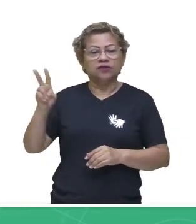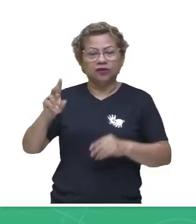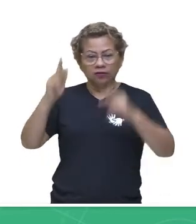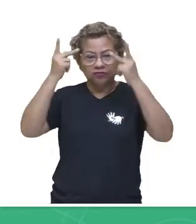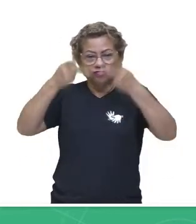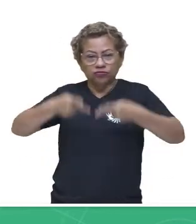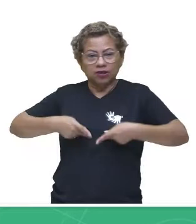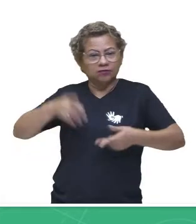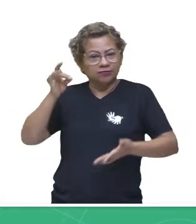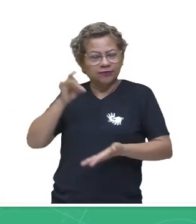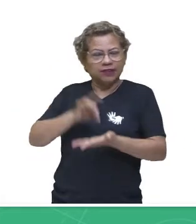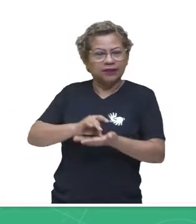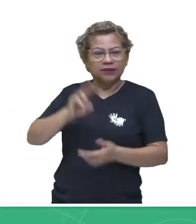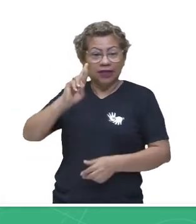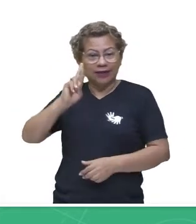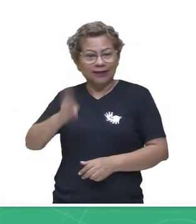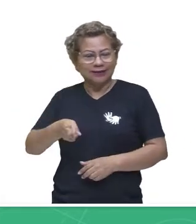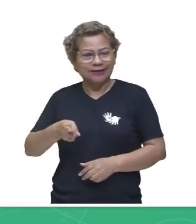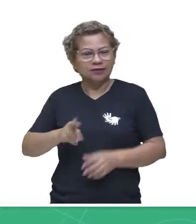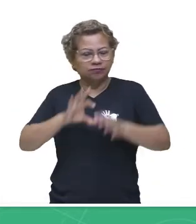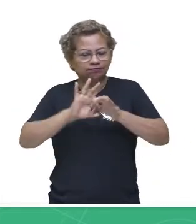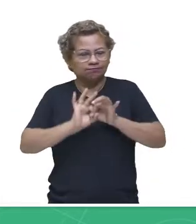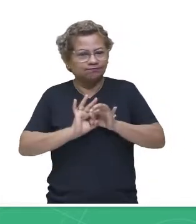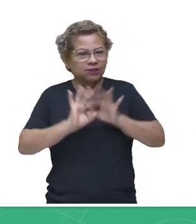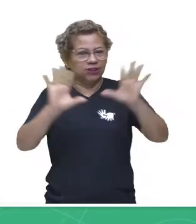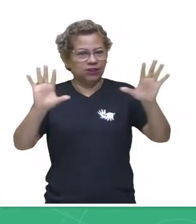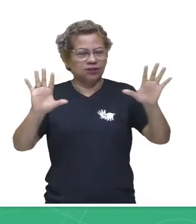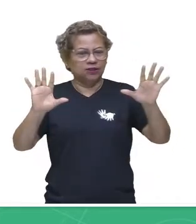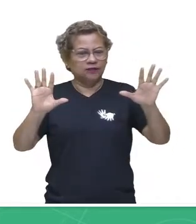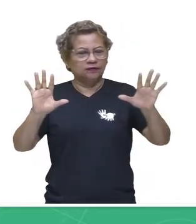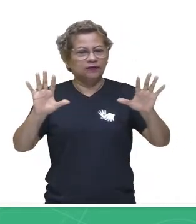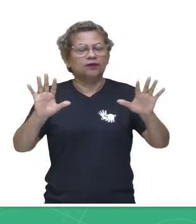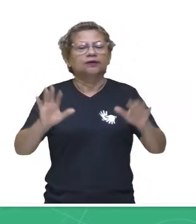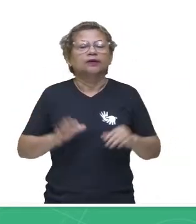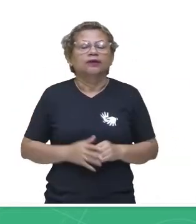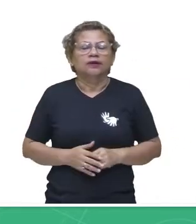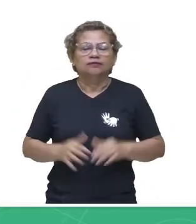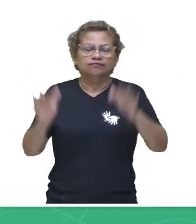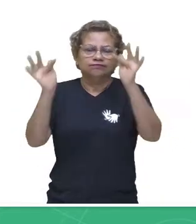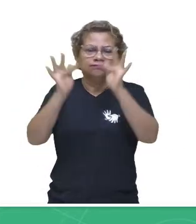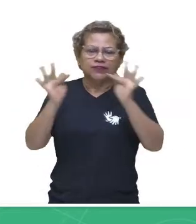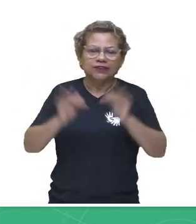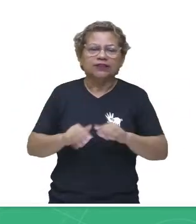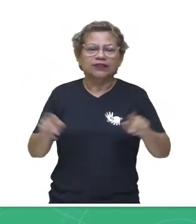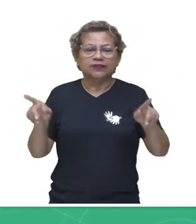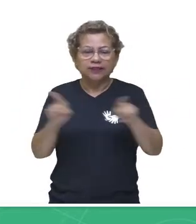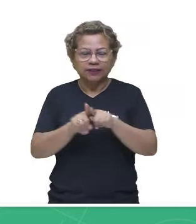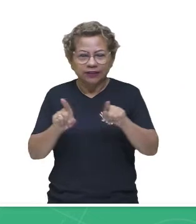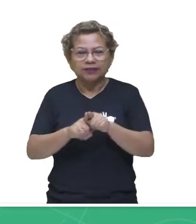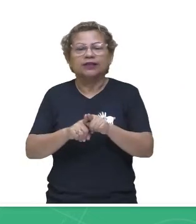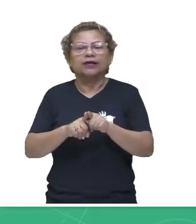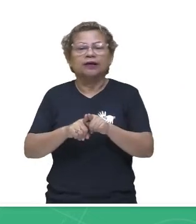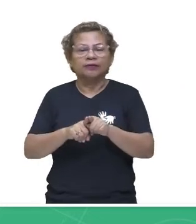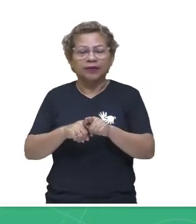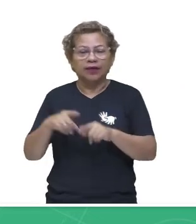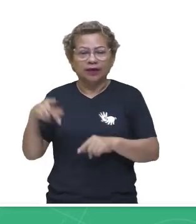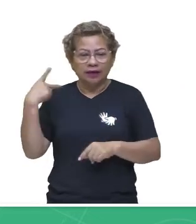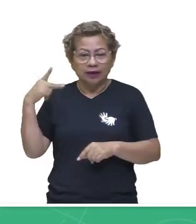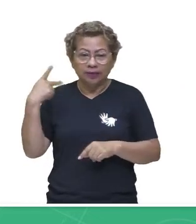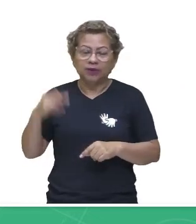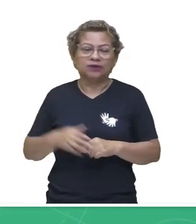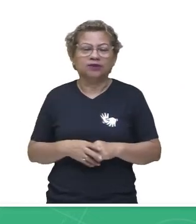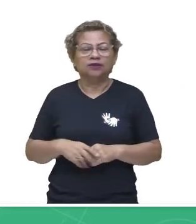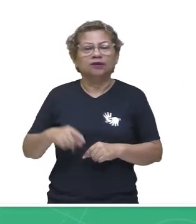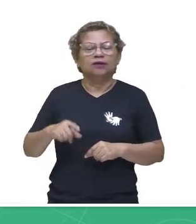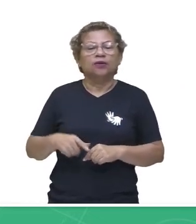possível alcançar a liberdade, a felicidade social e política. Perfeito? Os